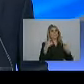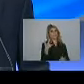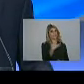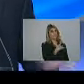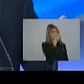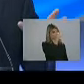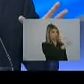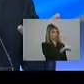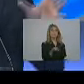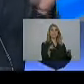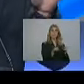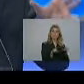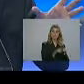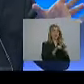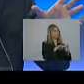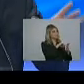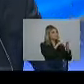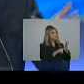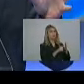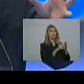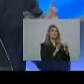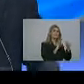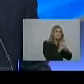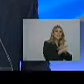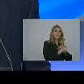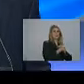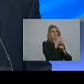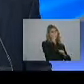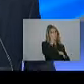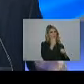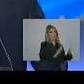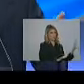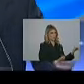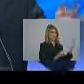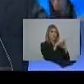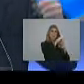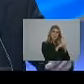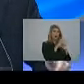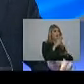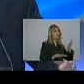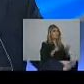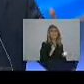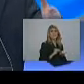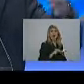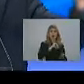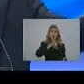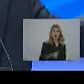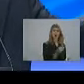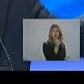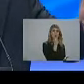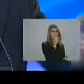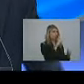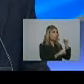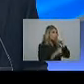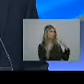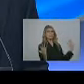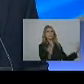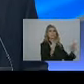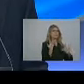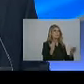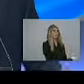população. Passa por programas de esporte para a nossa juventude, que muitas vezes, por falta de oportunidade, fica perdida, fica